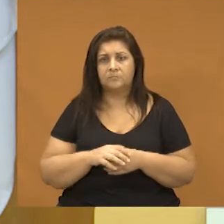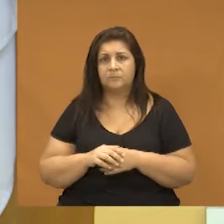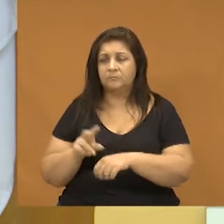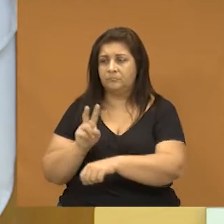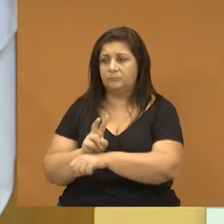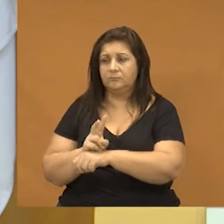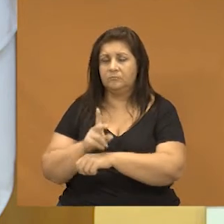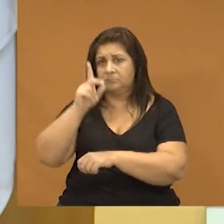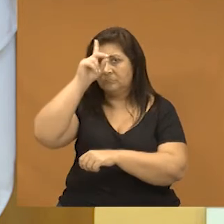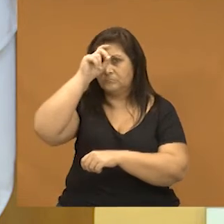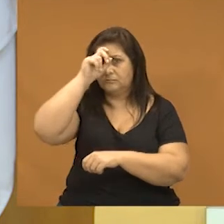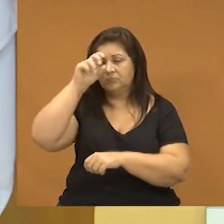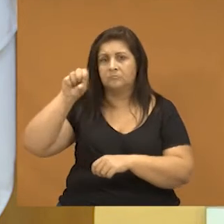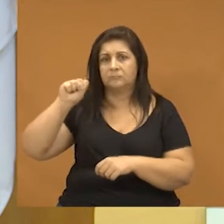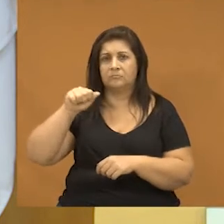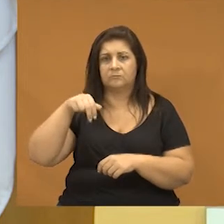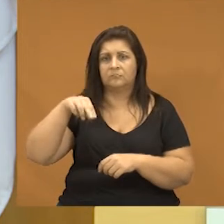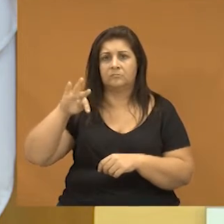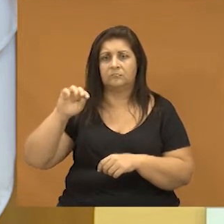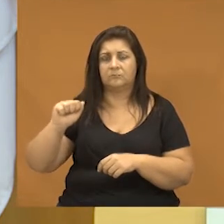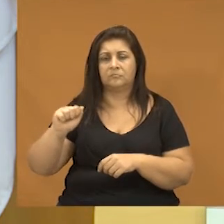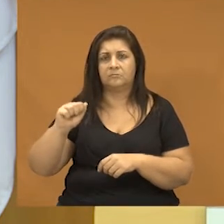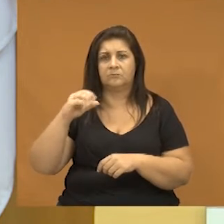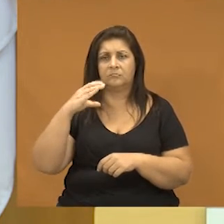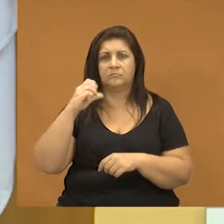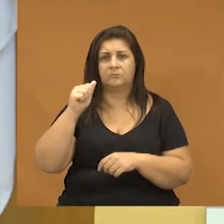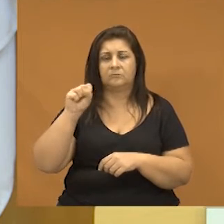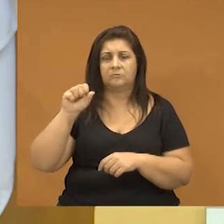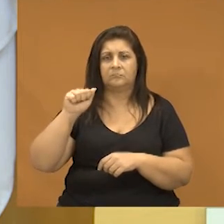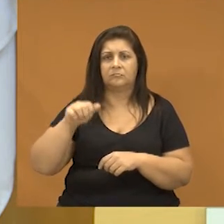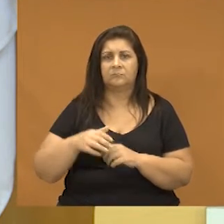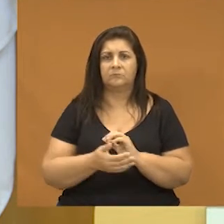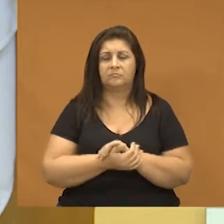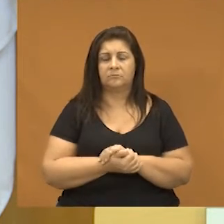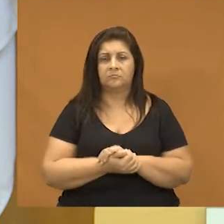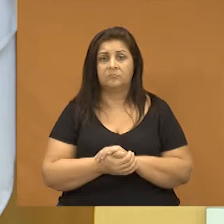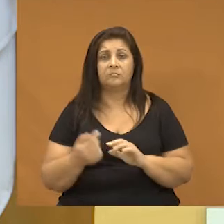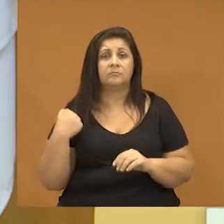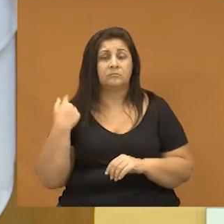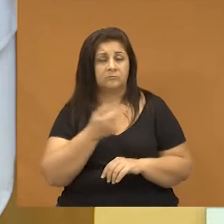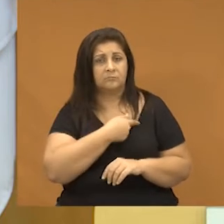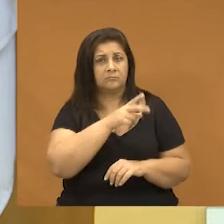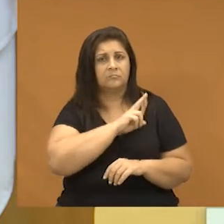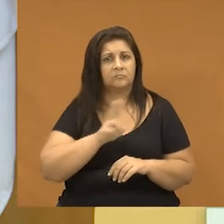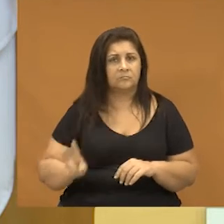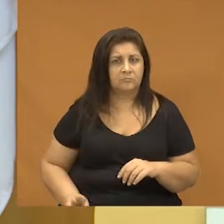da Santa Casa. Então, eu acho que nós aqui como parlamentares, vereadores, a gente tem que ter o conhecimento. Às vezes a